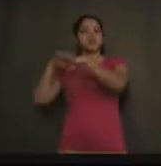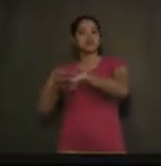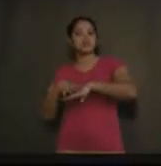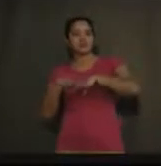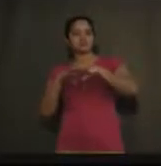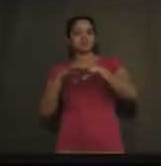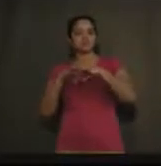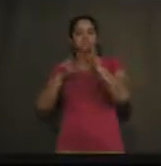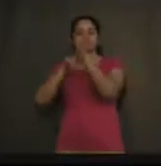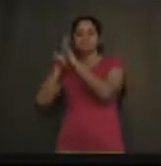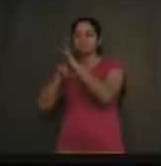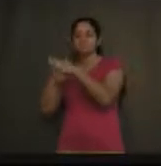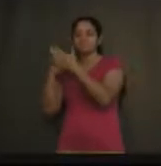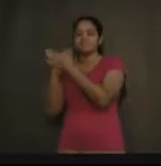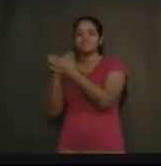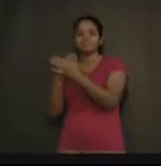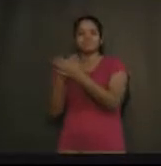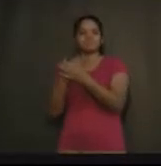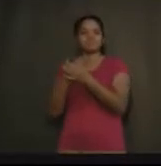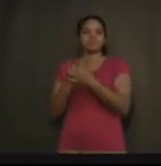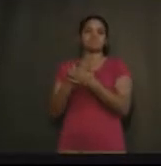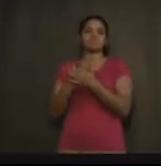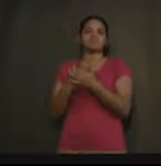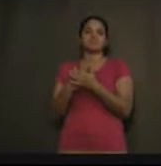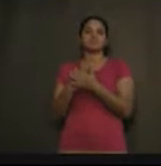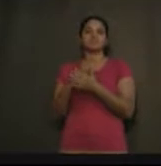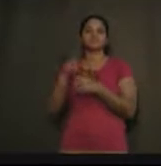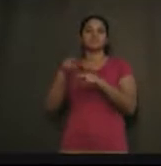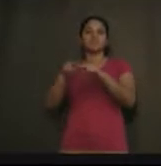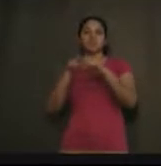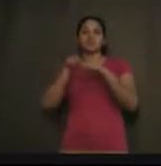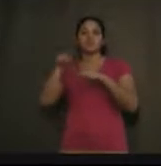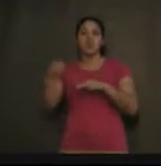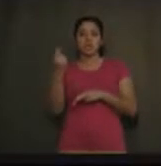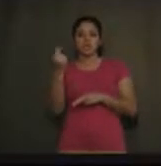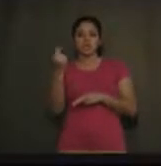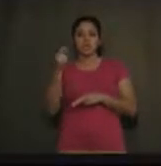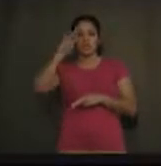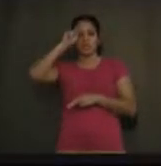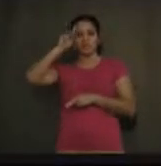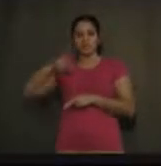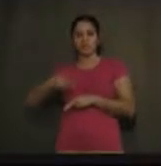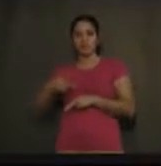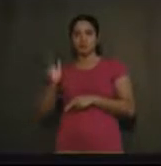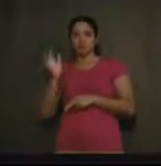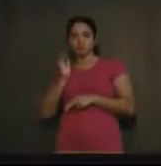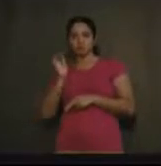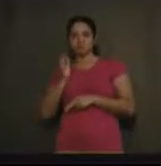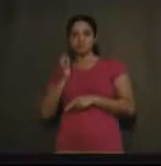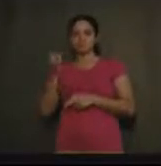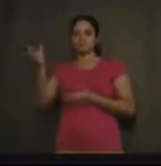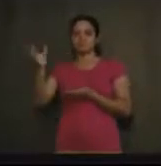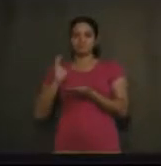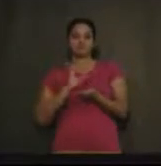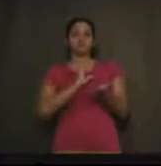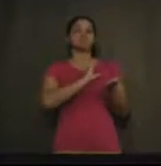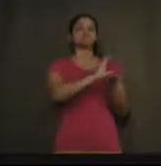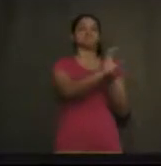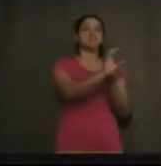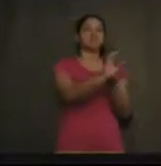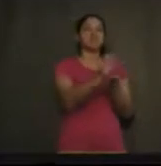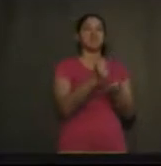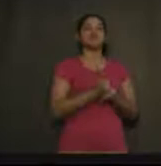matemática. Inclusive, foi com o patrocínio dele, pessoal dele, que foi criada a revista Acta Matemática,